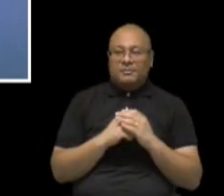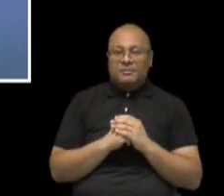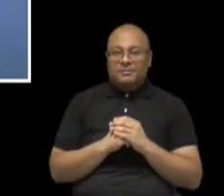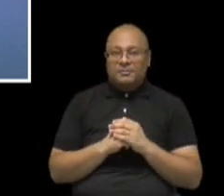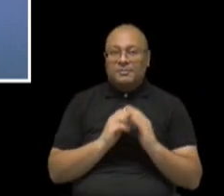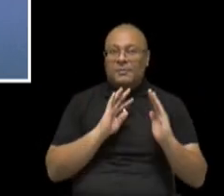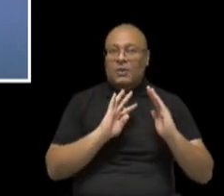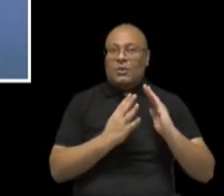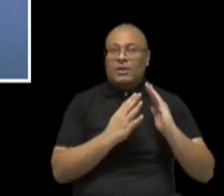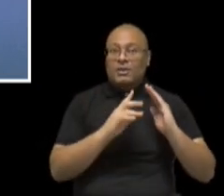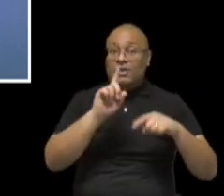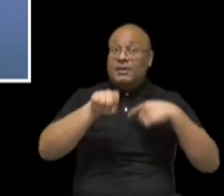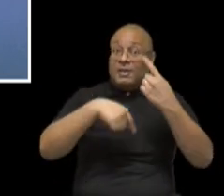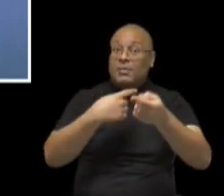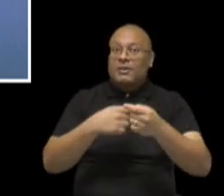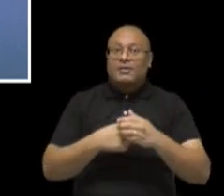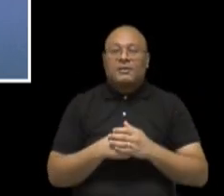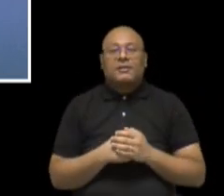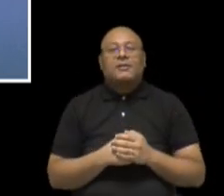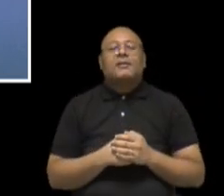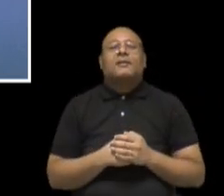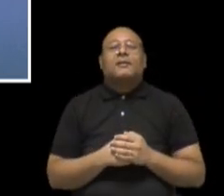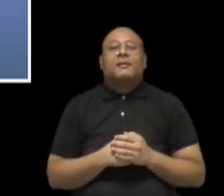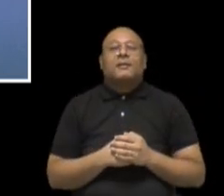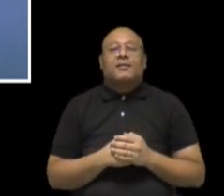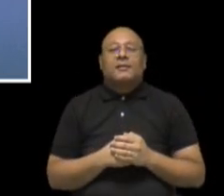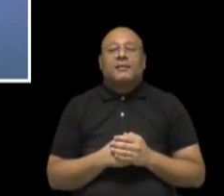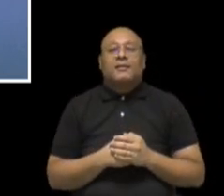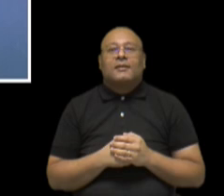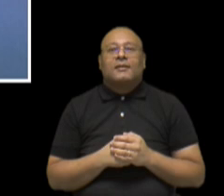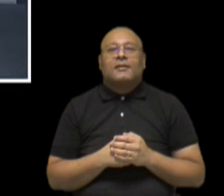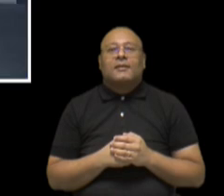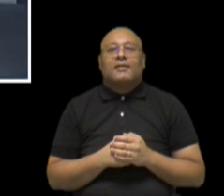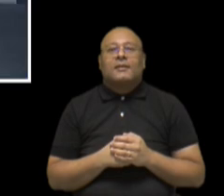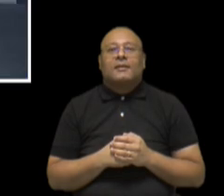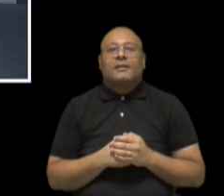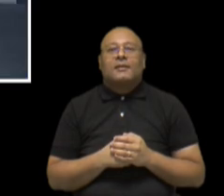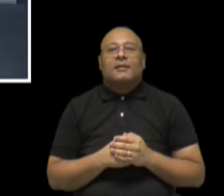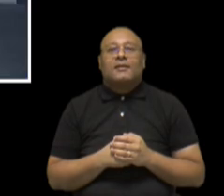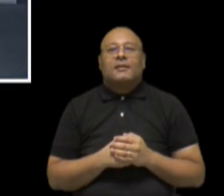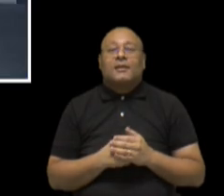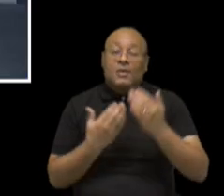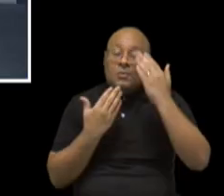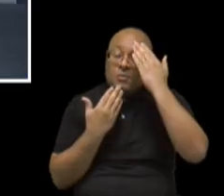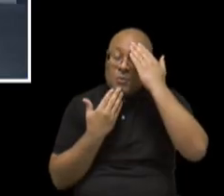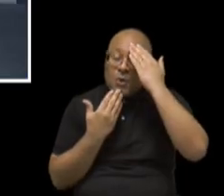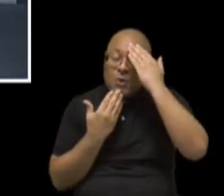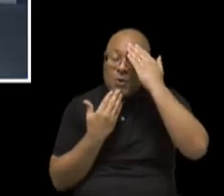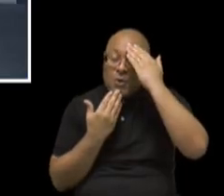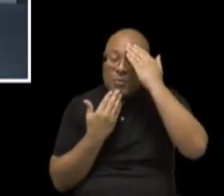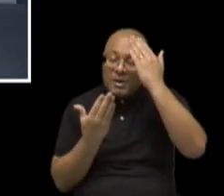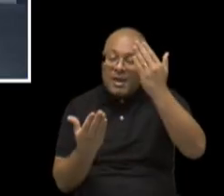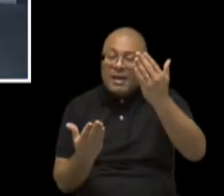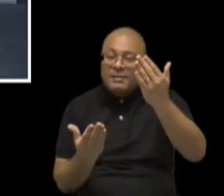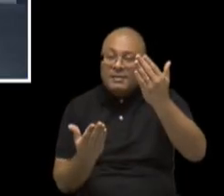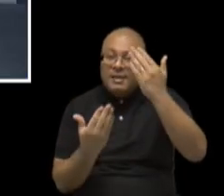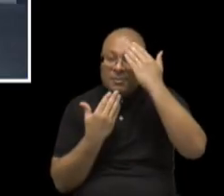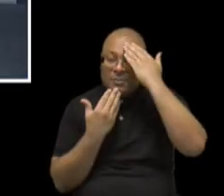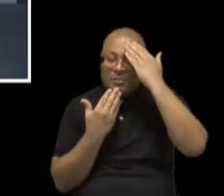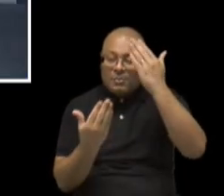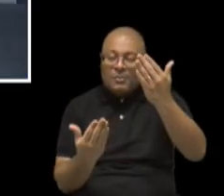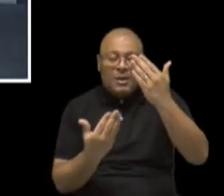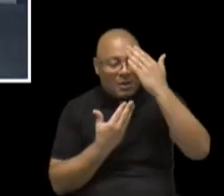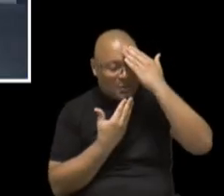Quarantined. Still. Cannot wait to come. Thank you so much. Grazie.